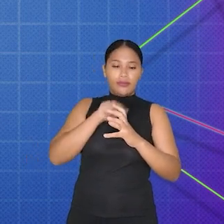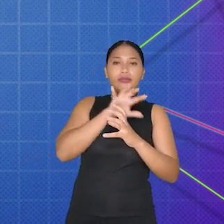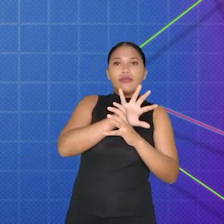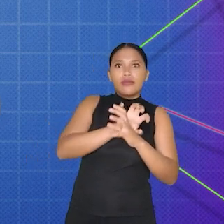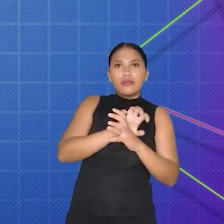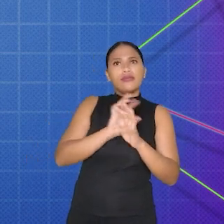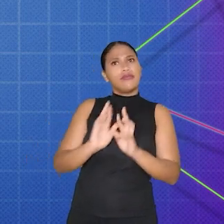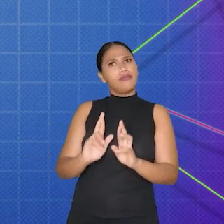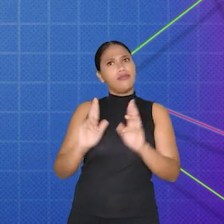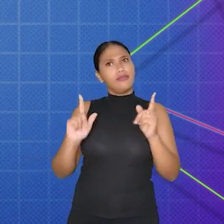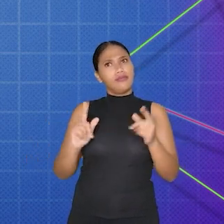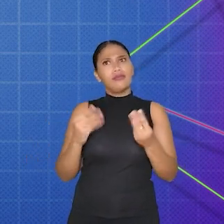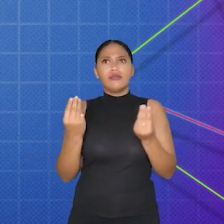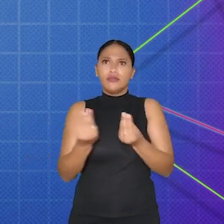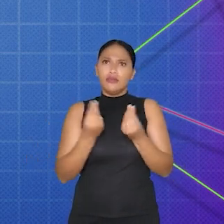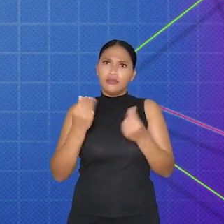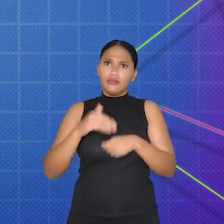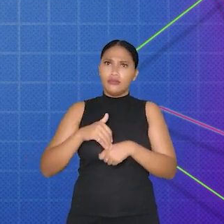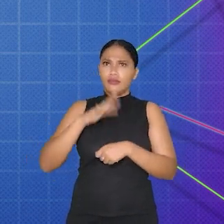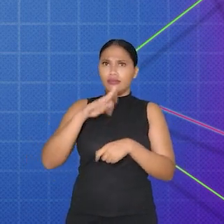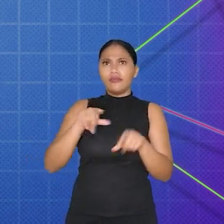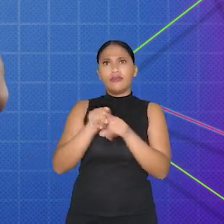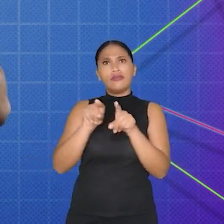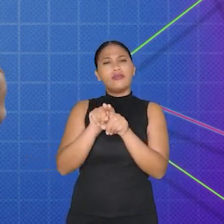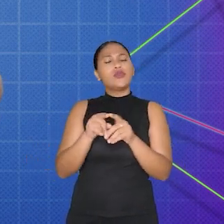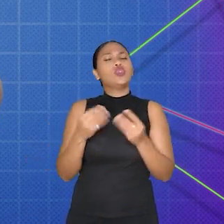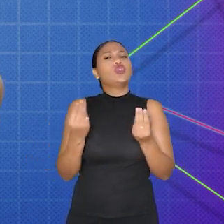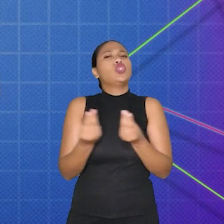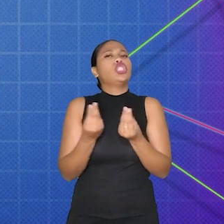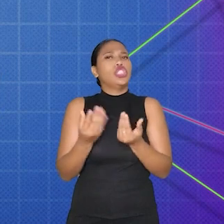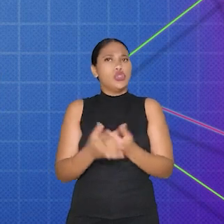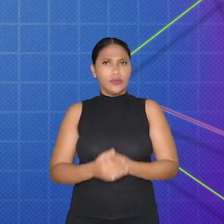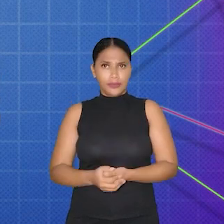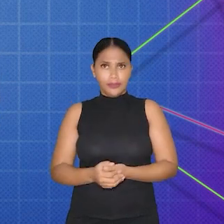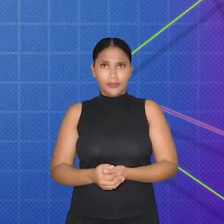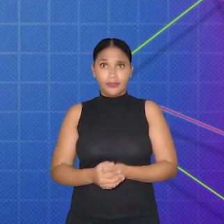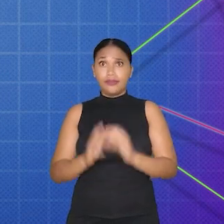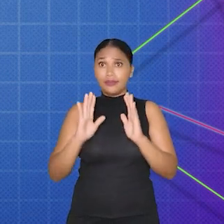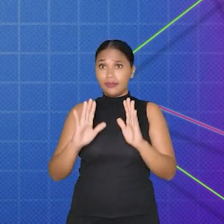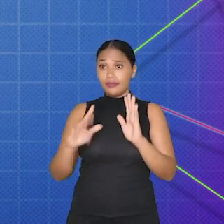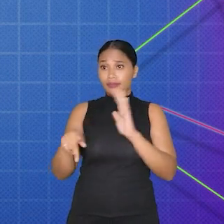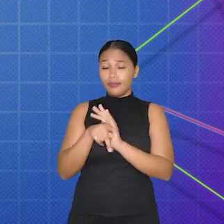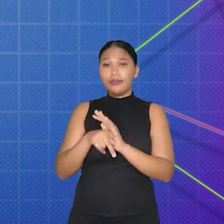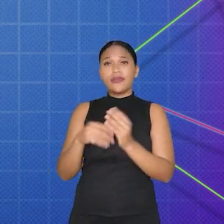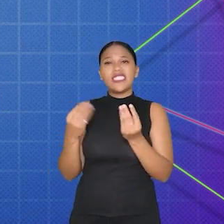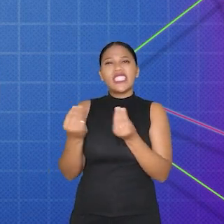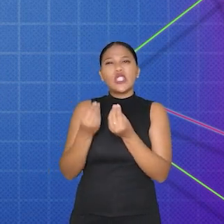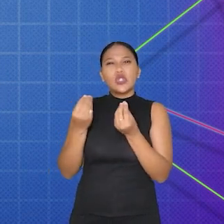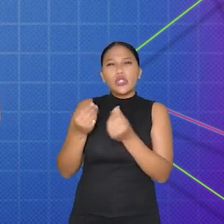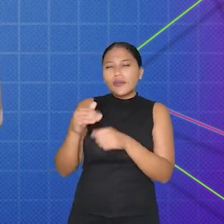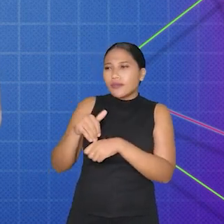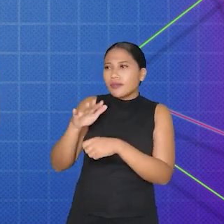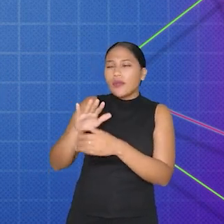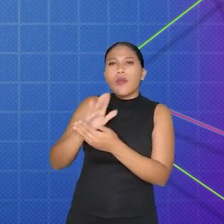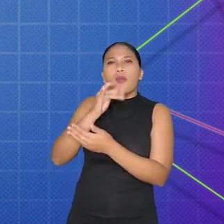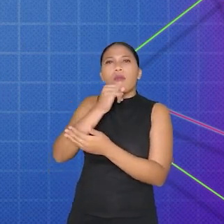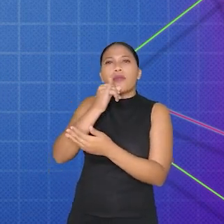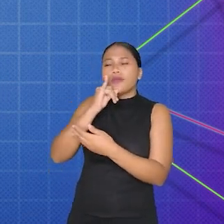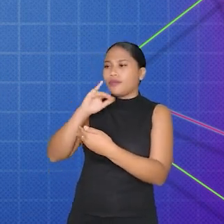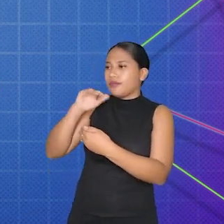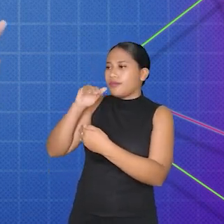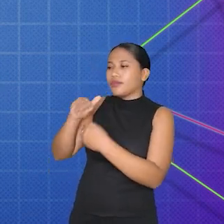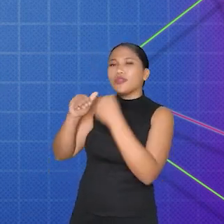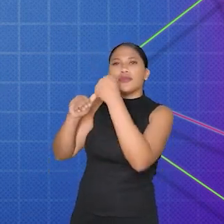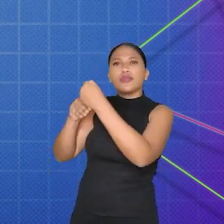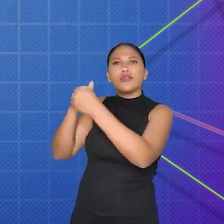mais uniforme, criando destaques mais suaves e sombras mais sutis. Já superfícies mais texturizadas, como uma parede